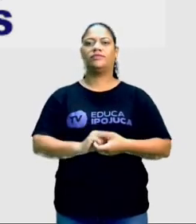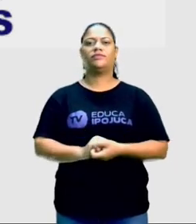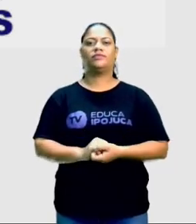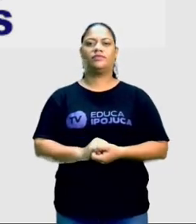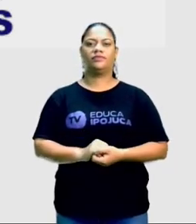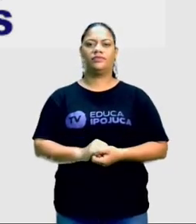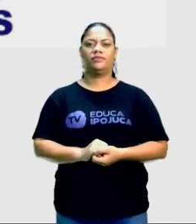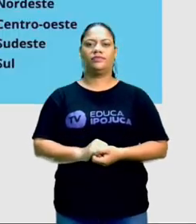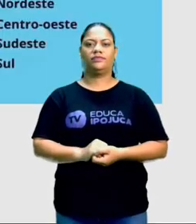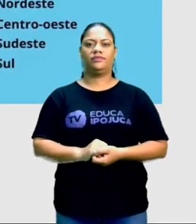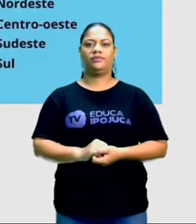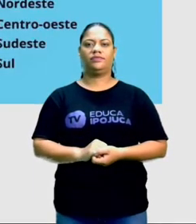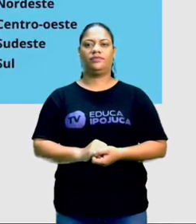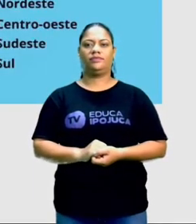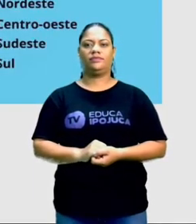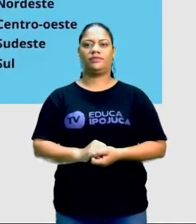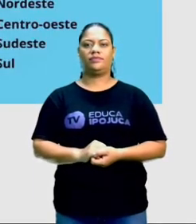ofertar.